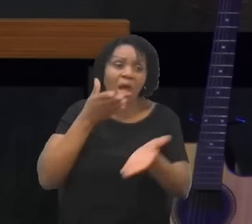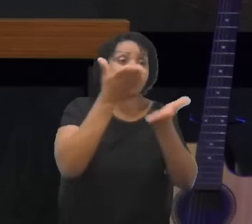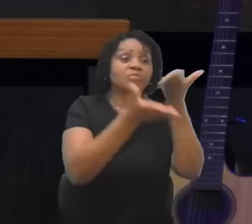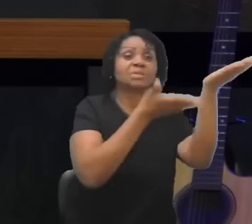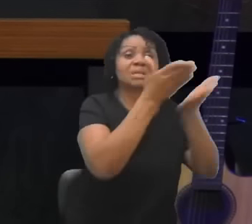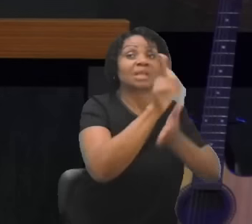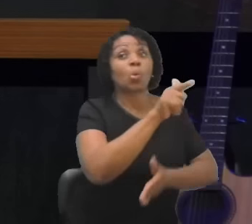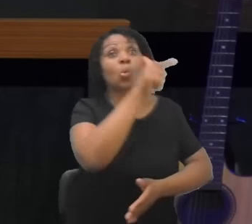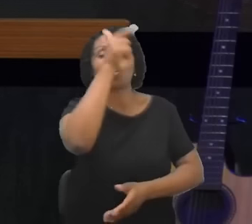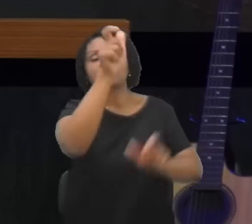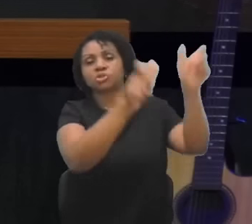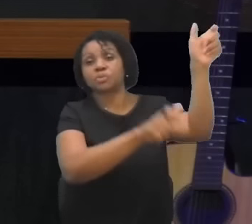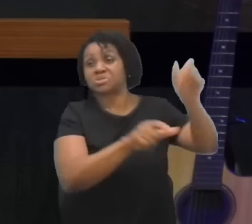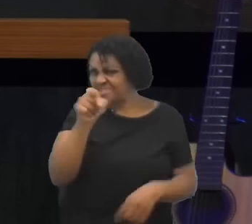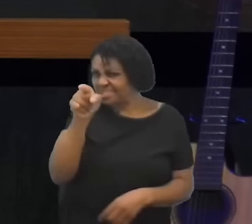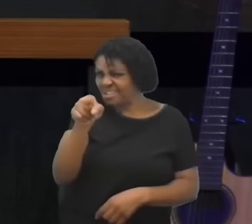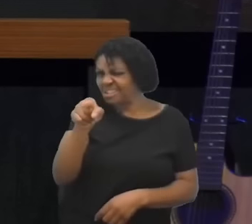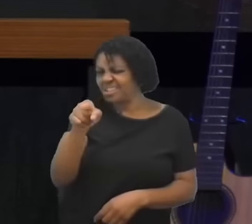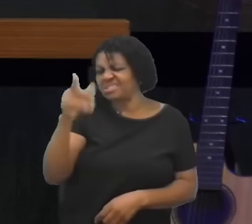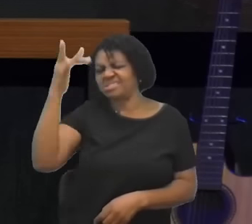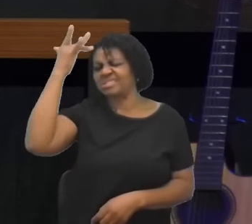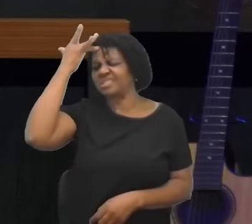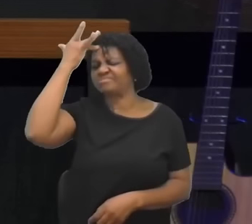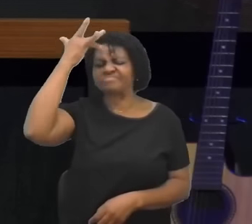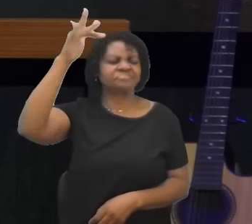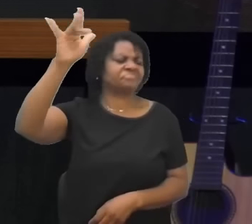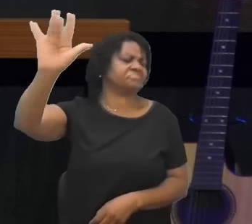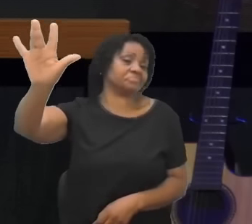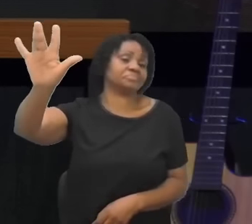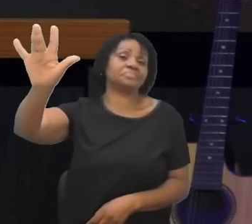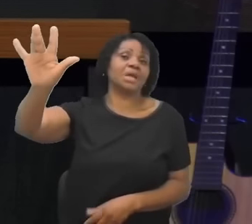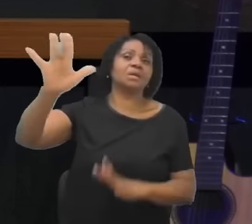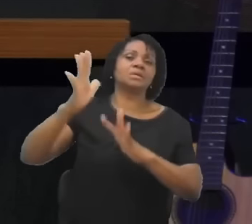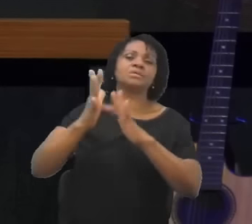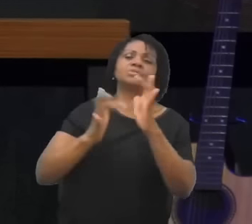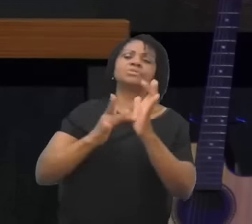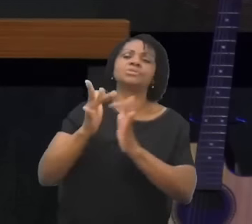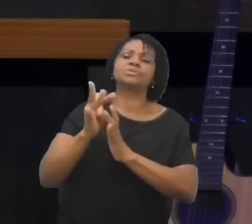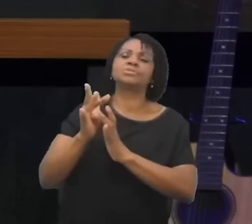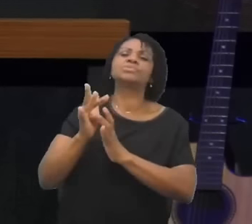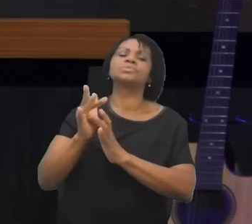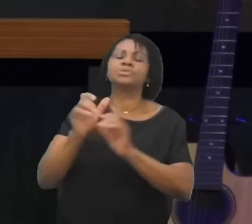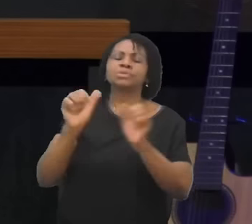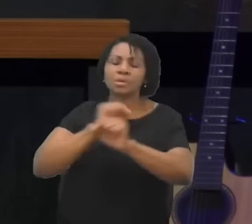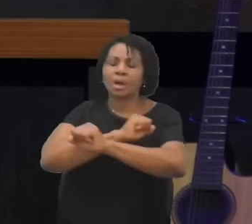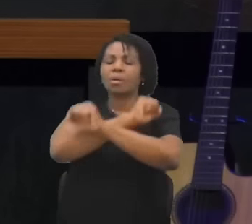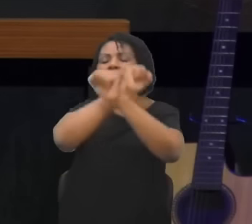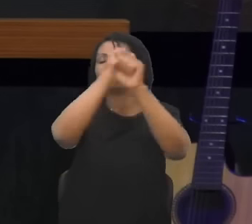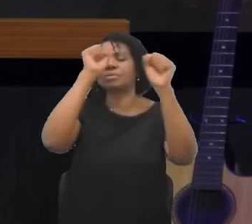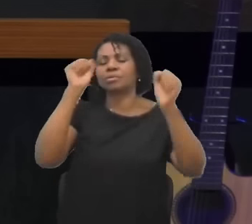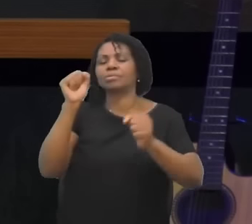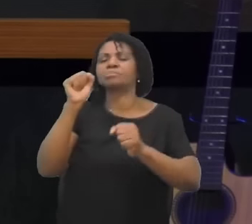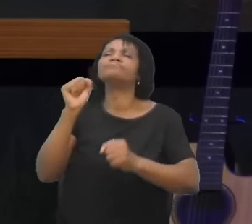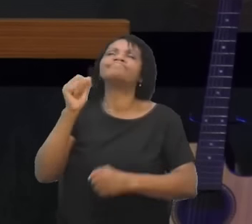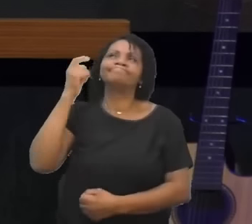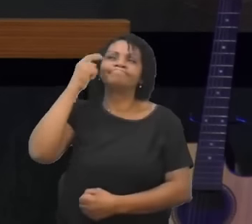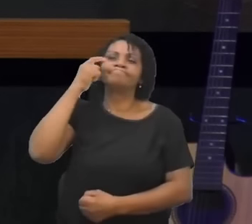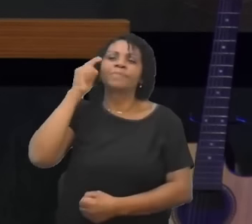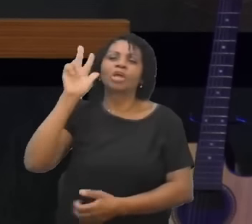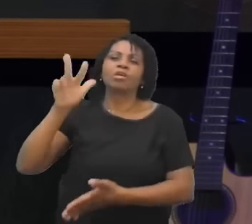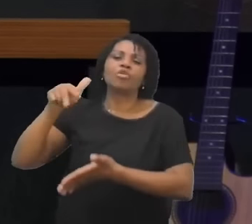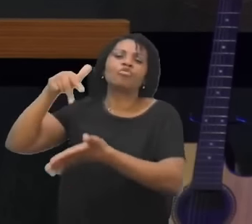em Gadara, mas esse eu nem me preocupo mais com ele. Jesus acordou um dia e ele disse, eu vou